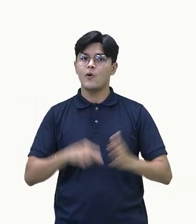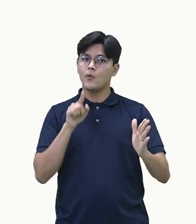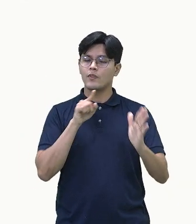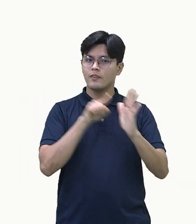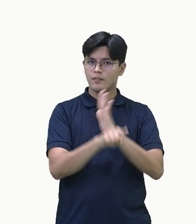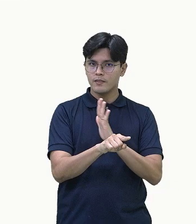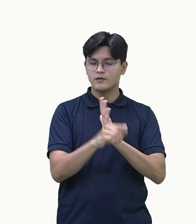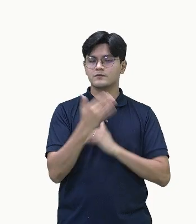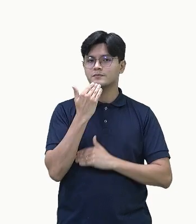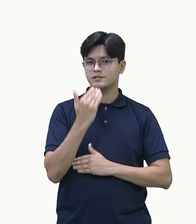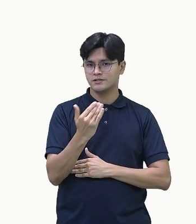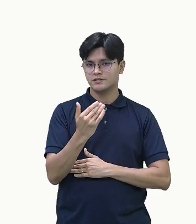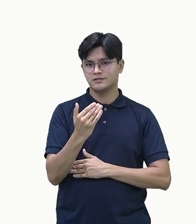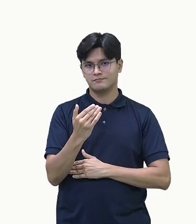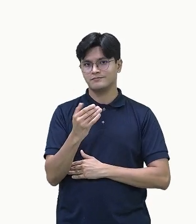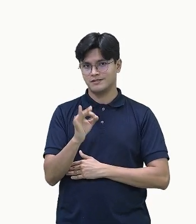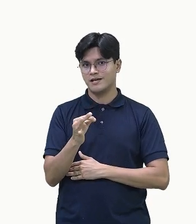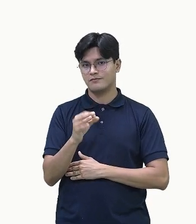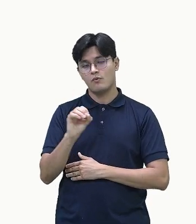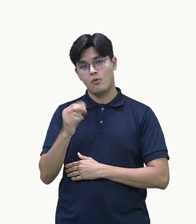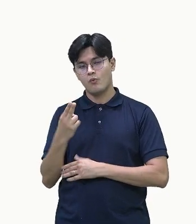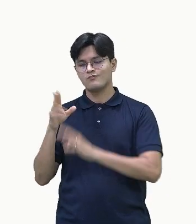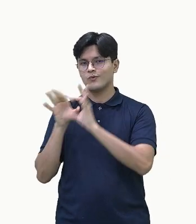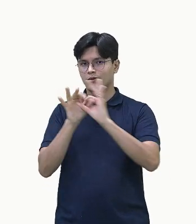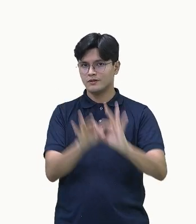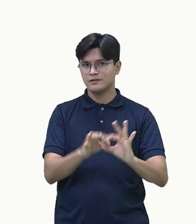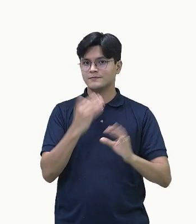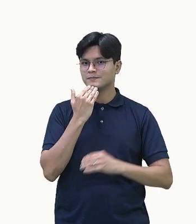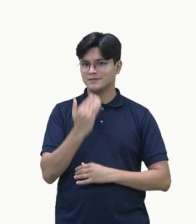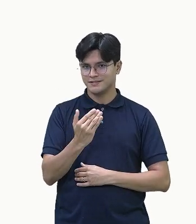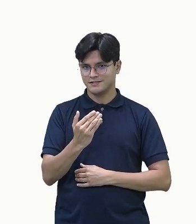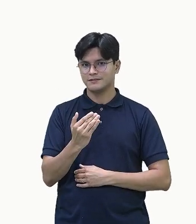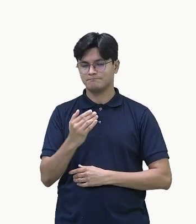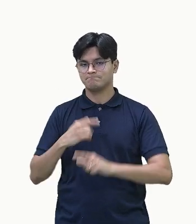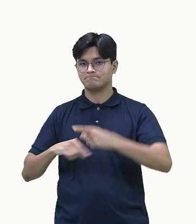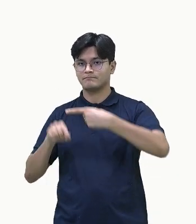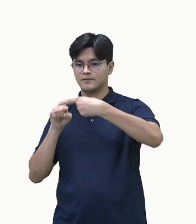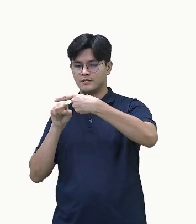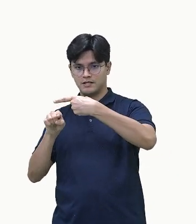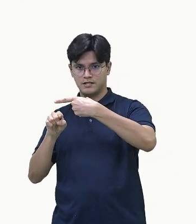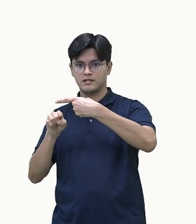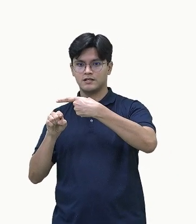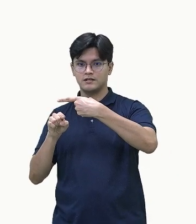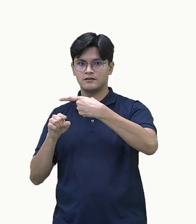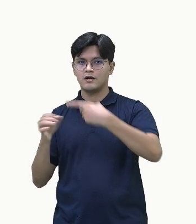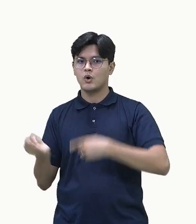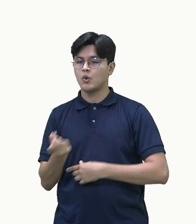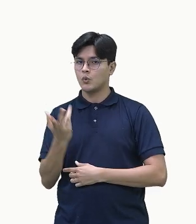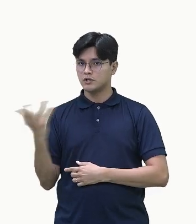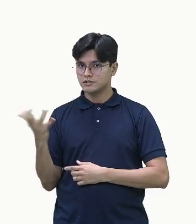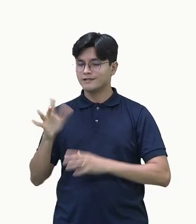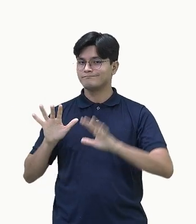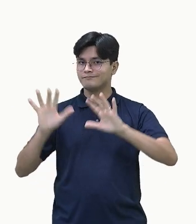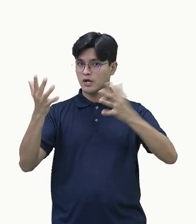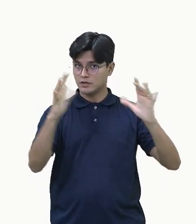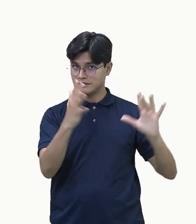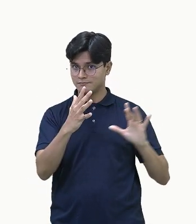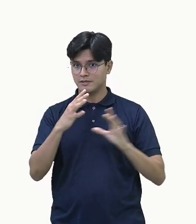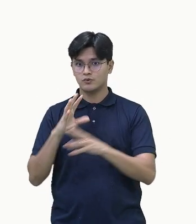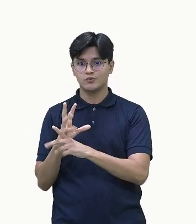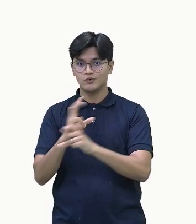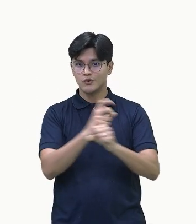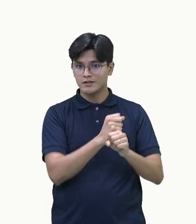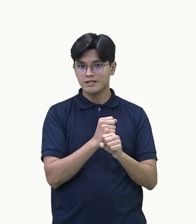situação vai te pedir. E aqui embaixo, o número de casos totais é justamente a quantidade